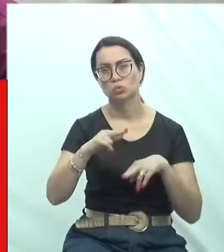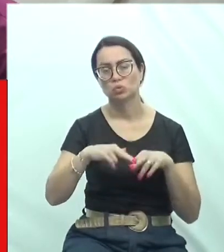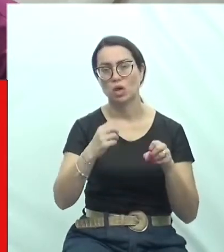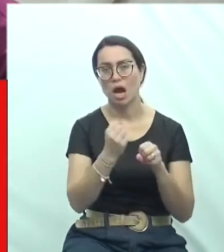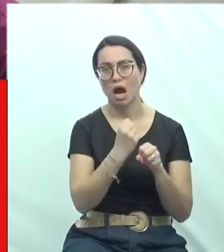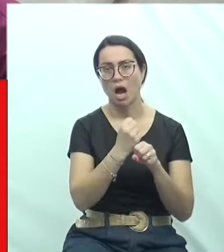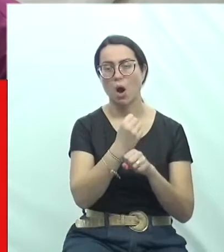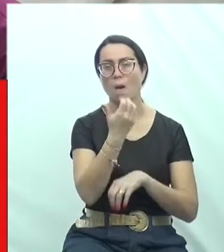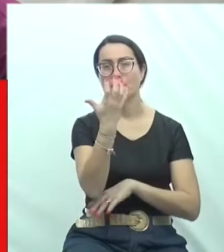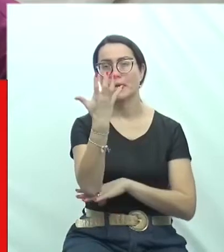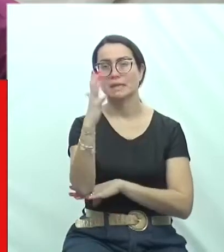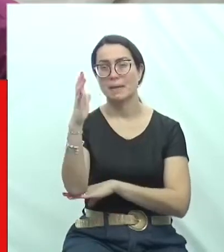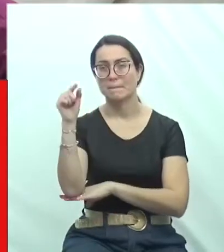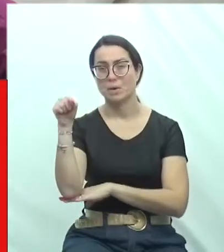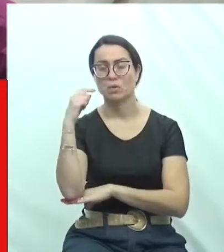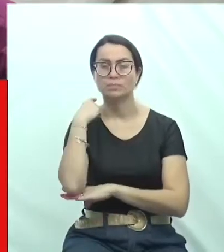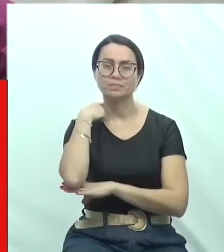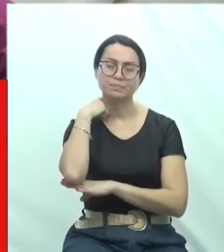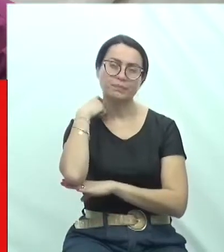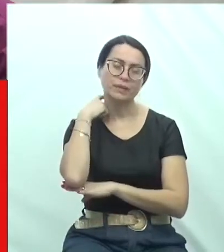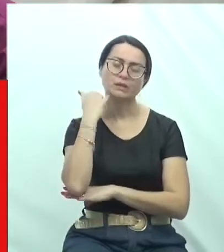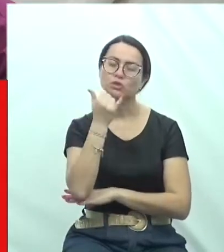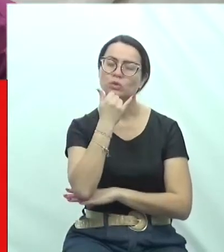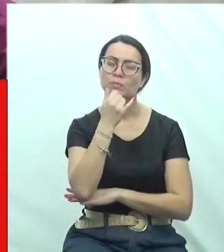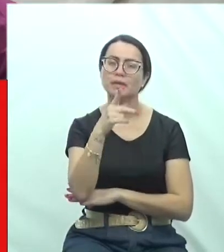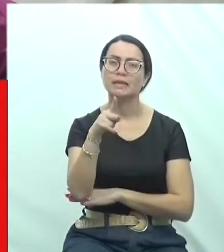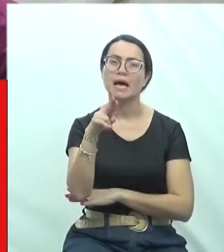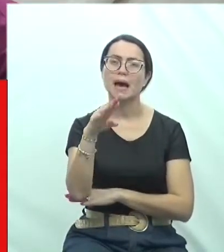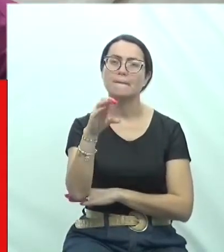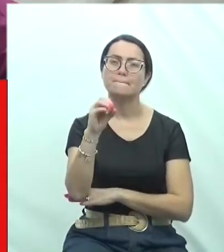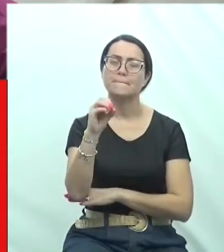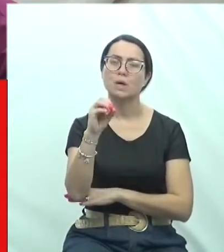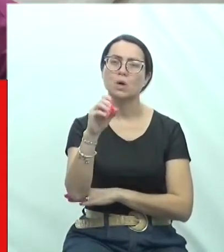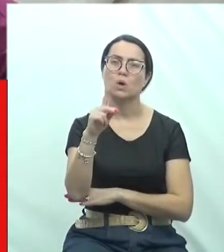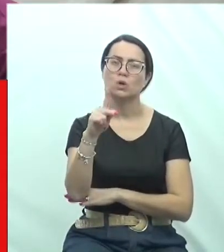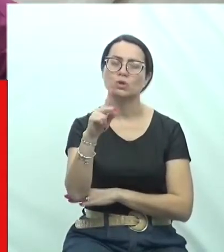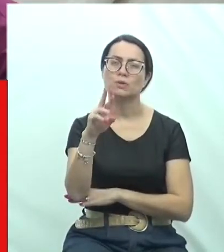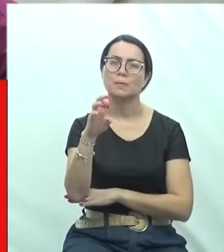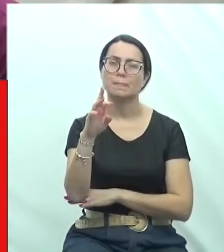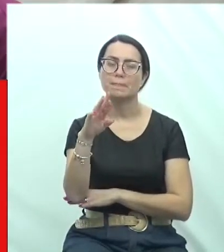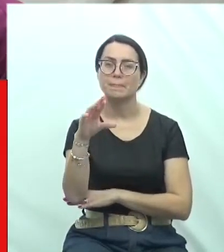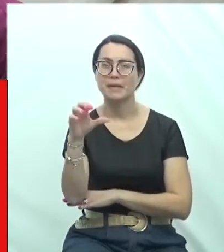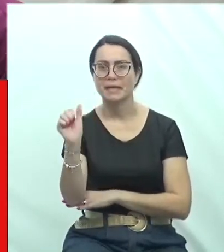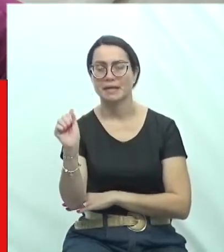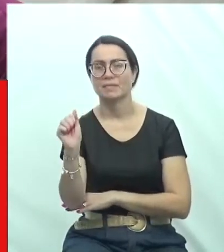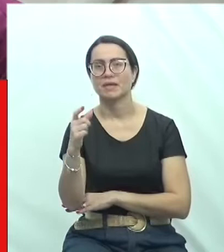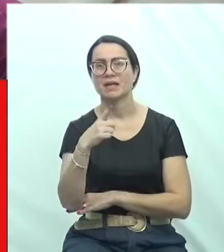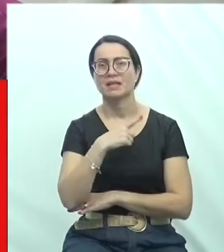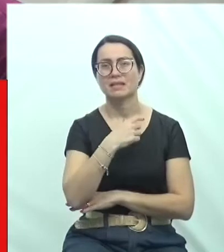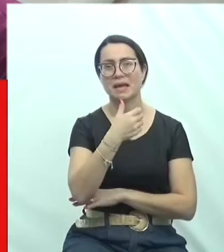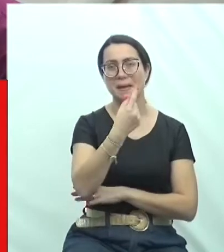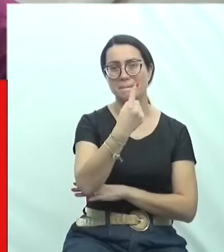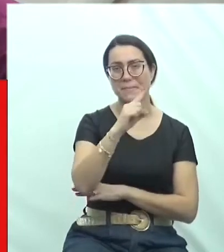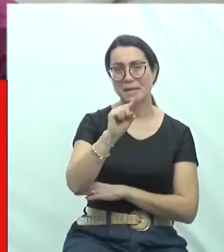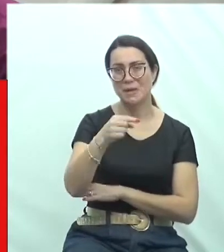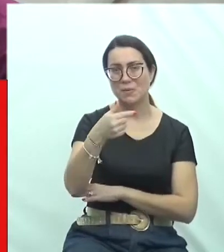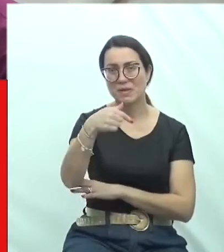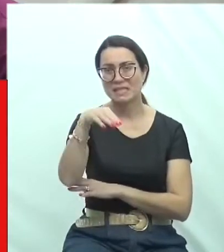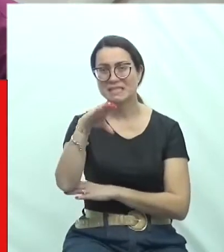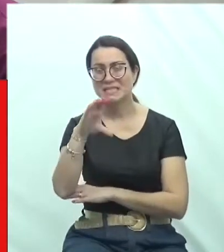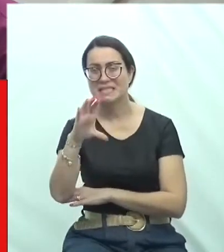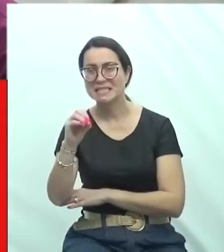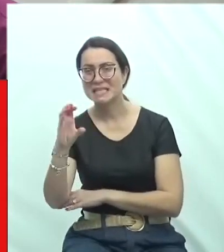Muito importante para o município. Ali eu tenho 5.700 ligações de esgoto para atender a Grande